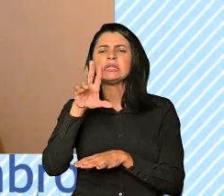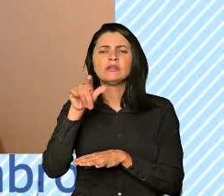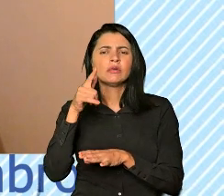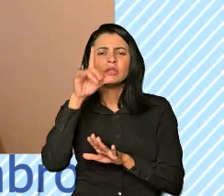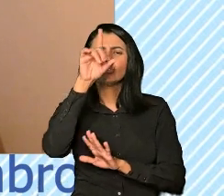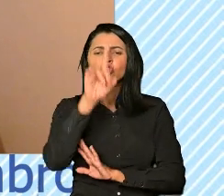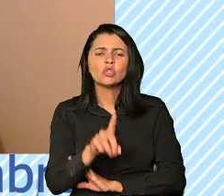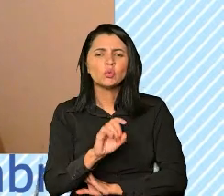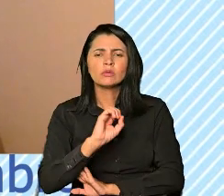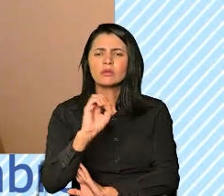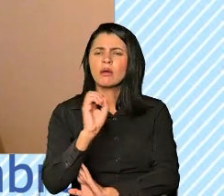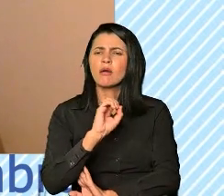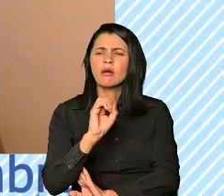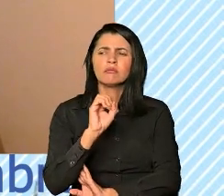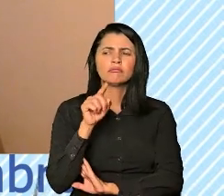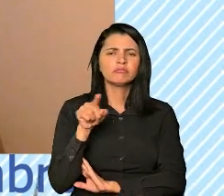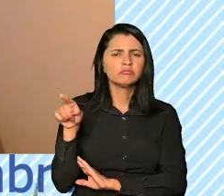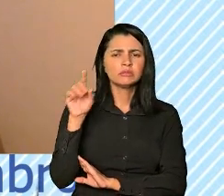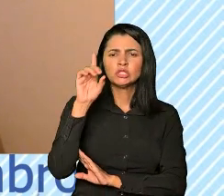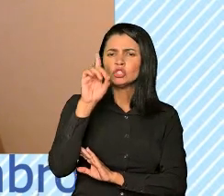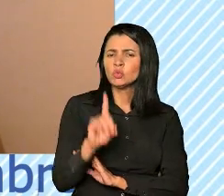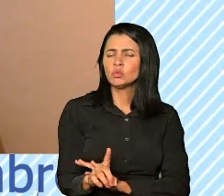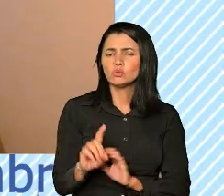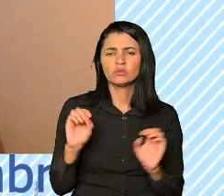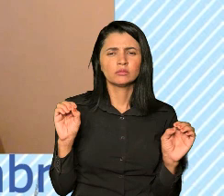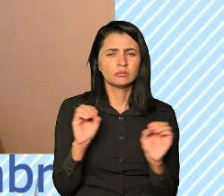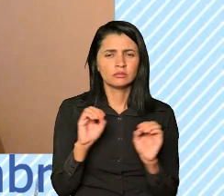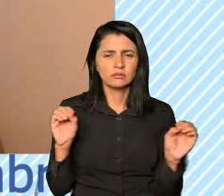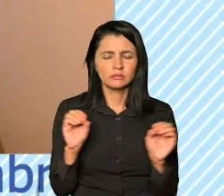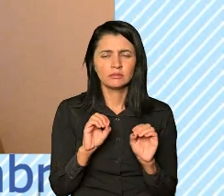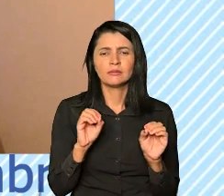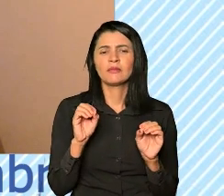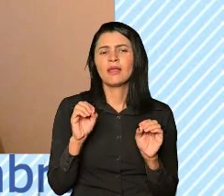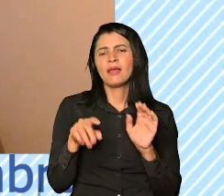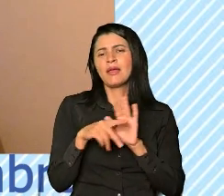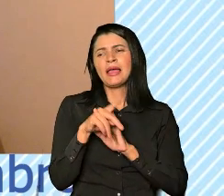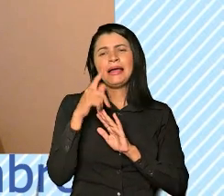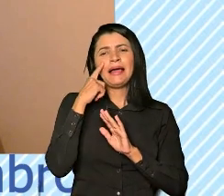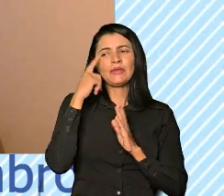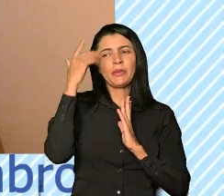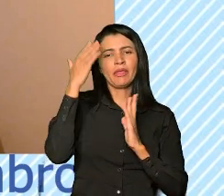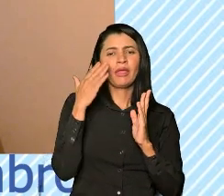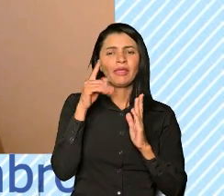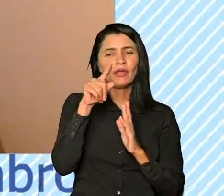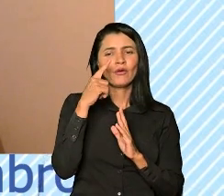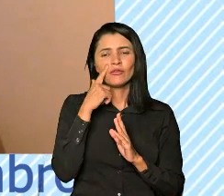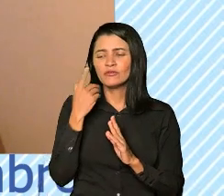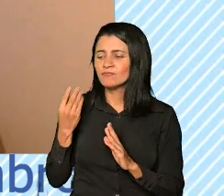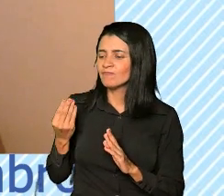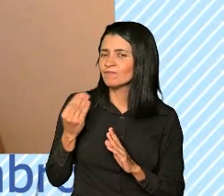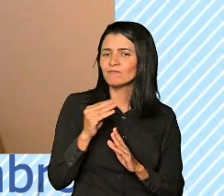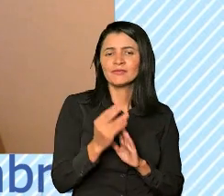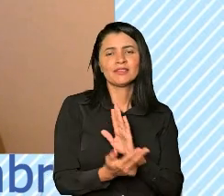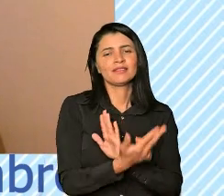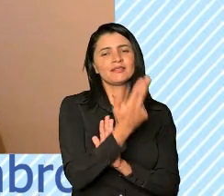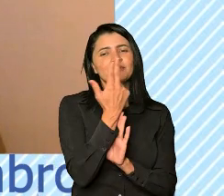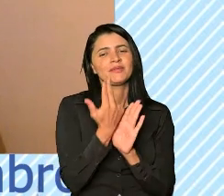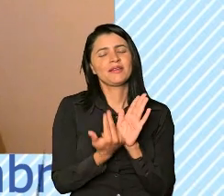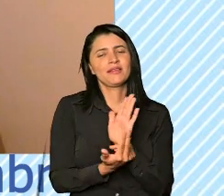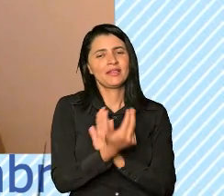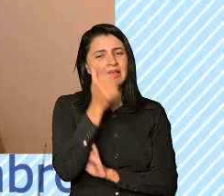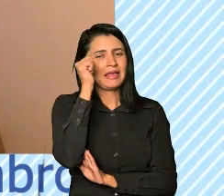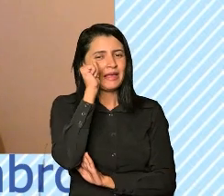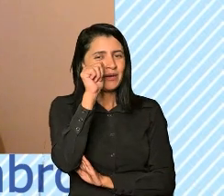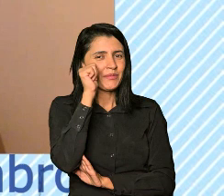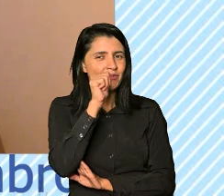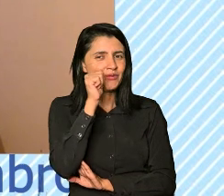diretoria, nem a diretoria, que é a diretoria de alegorias. Então, assim, quando você coloca essa imagem das